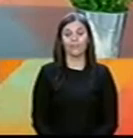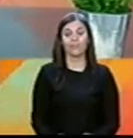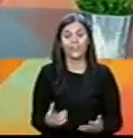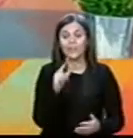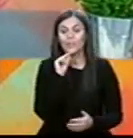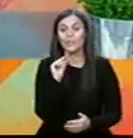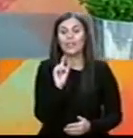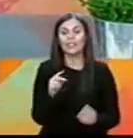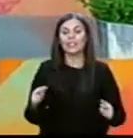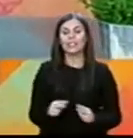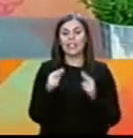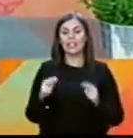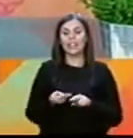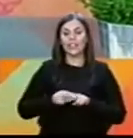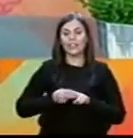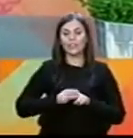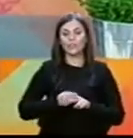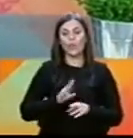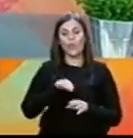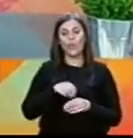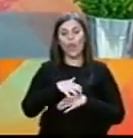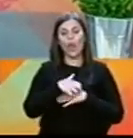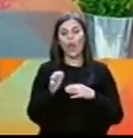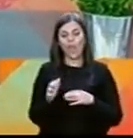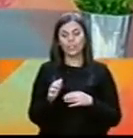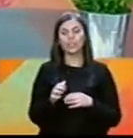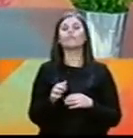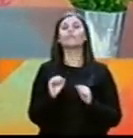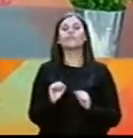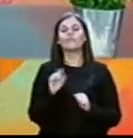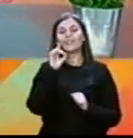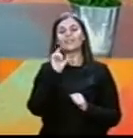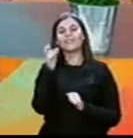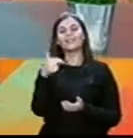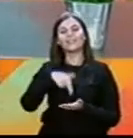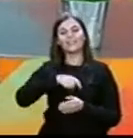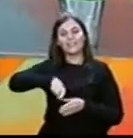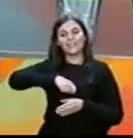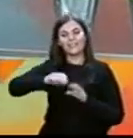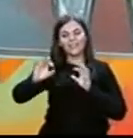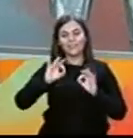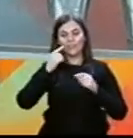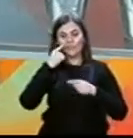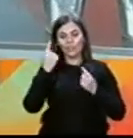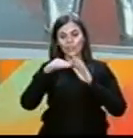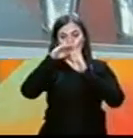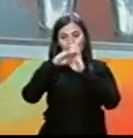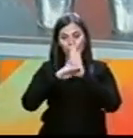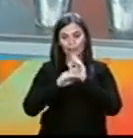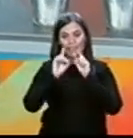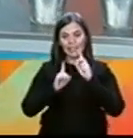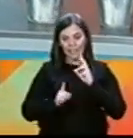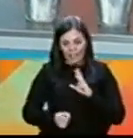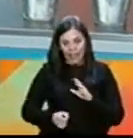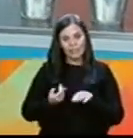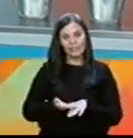Chama-se mesmo salada de atum com laranja. Sim, esta salada que a Isabel nos prepara. Vamos mostrar os ingredientes antes